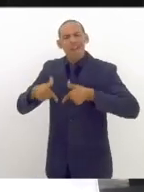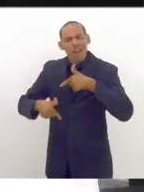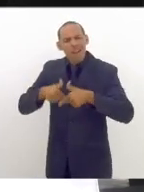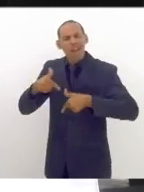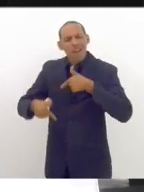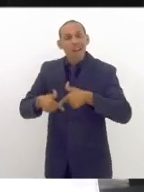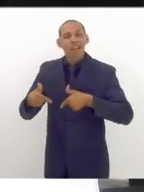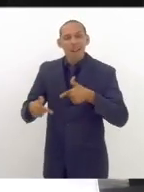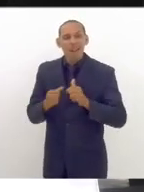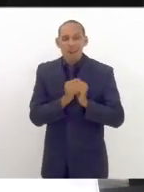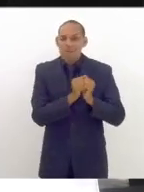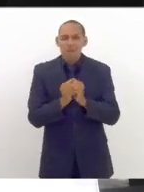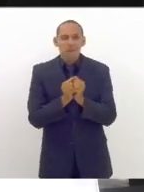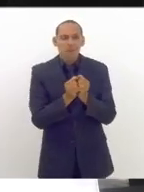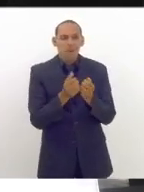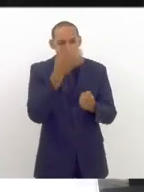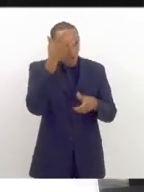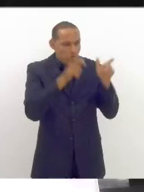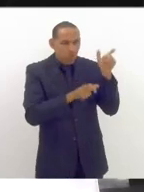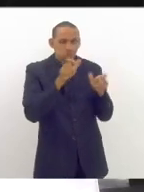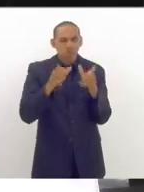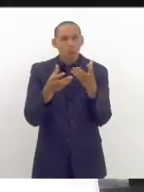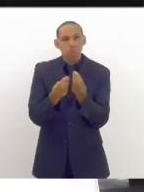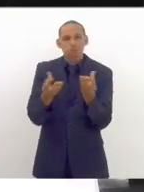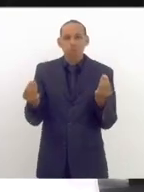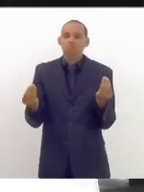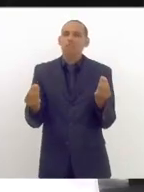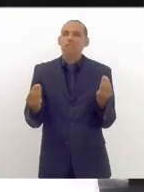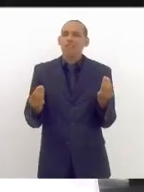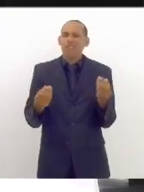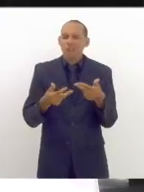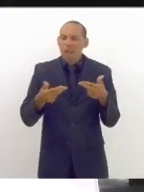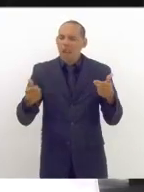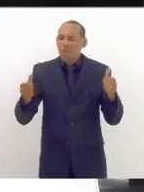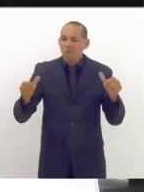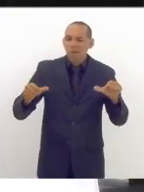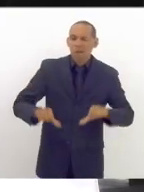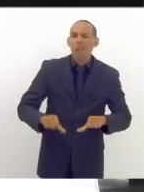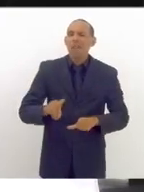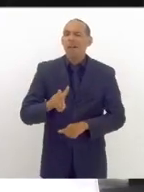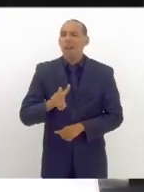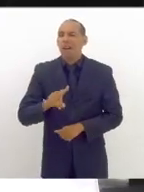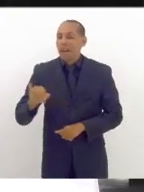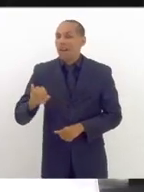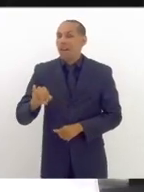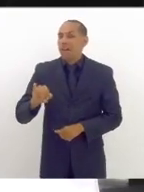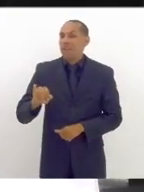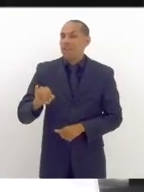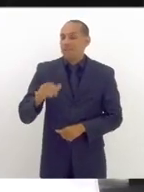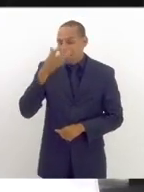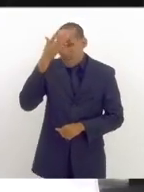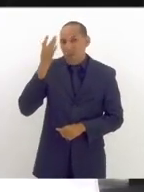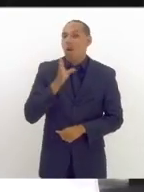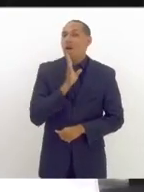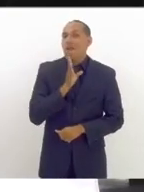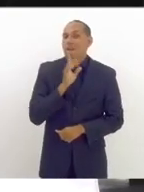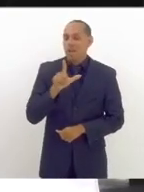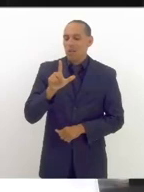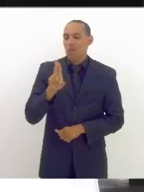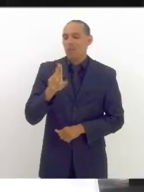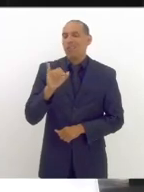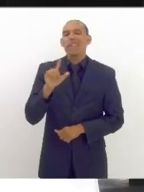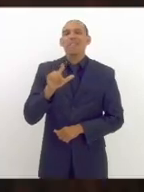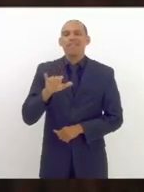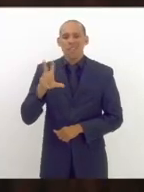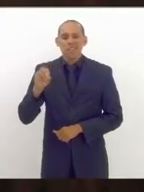seus componentes, certamente a coisa vai piorar. Para quem conhece o deputado Luizinho, sabe que ele é um